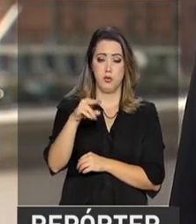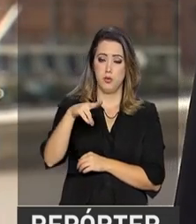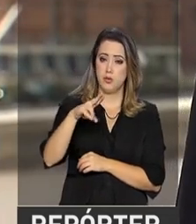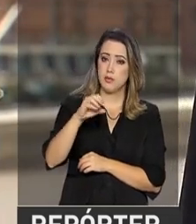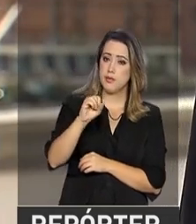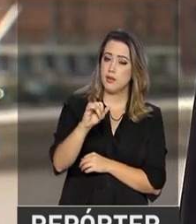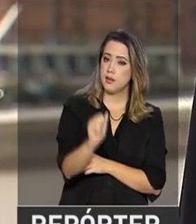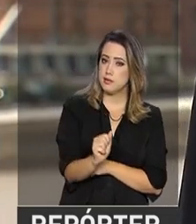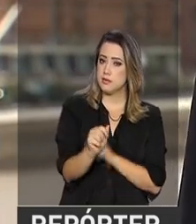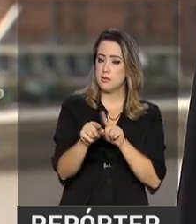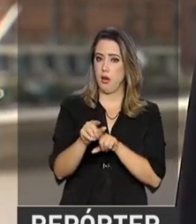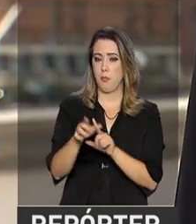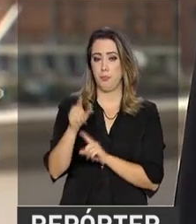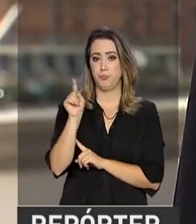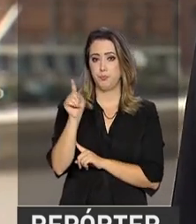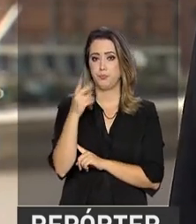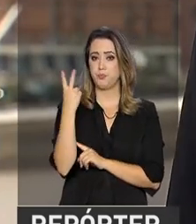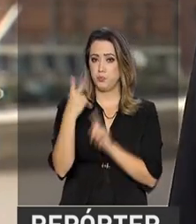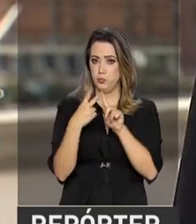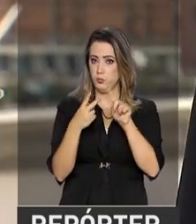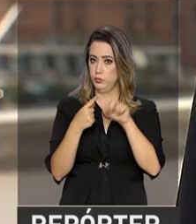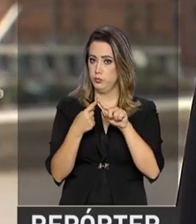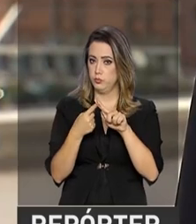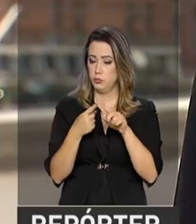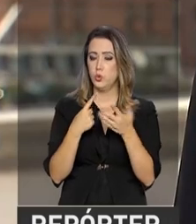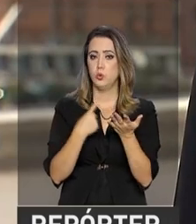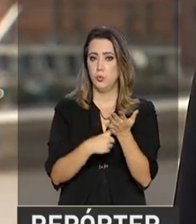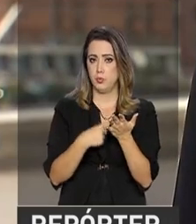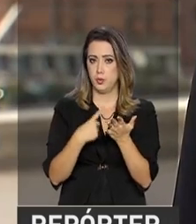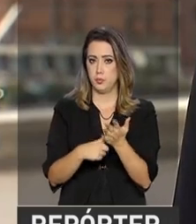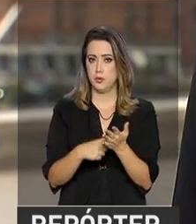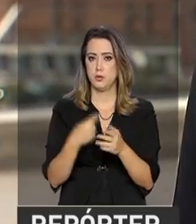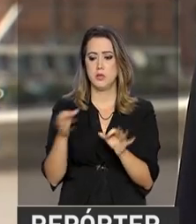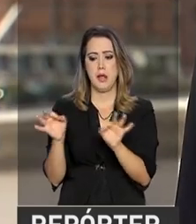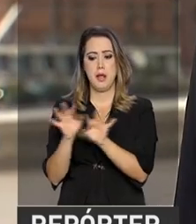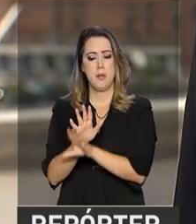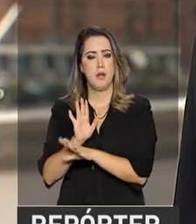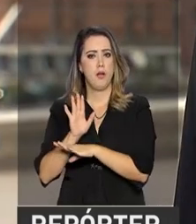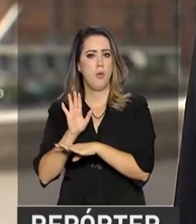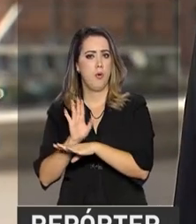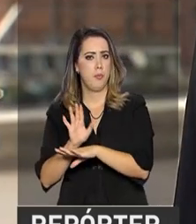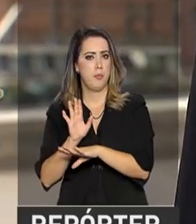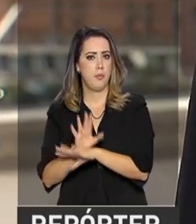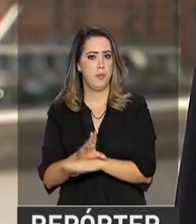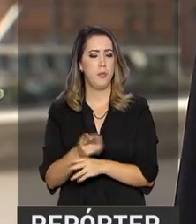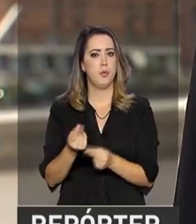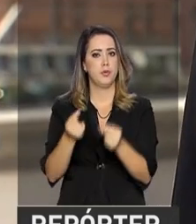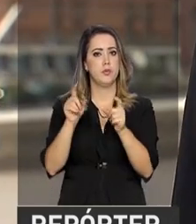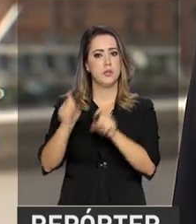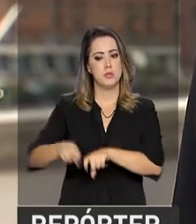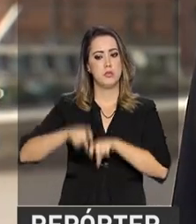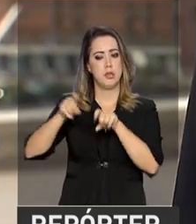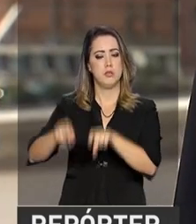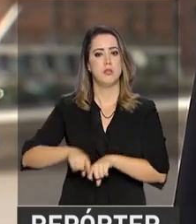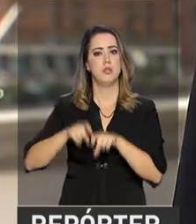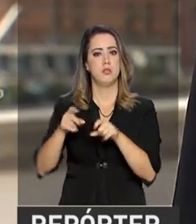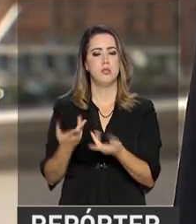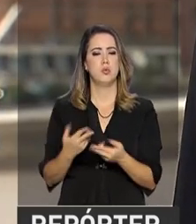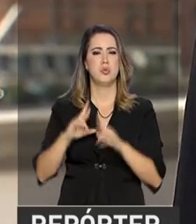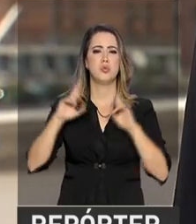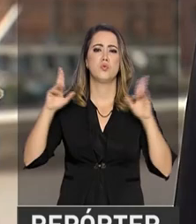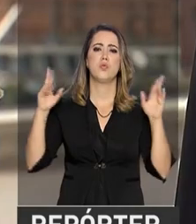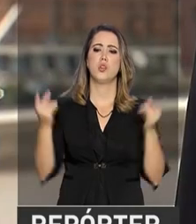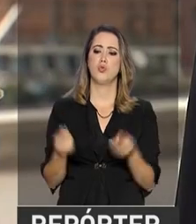avanços foram firmados na época eliminar o apoio financeiro às exportações agrícolas que distorce